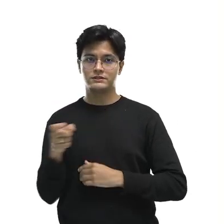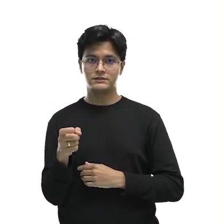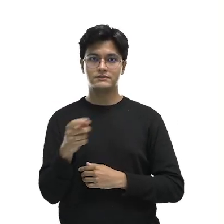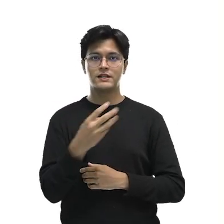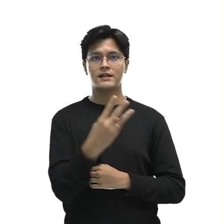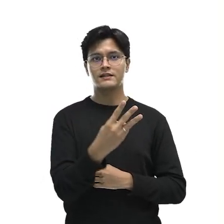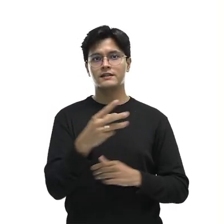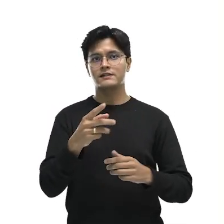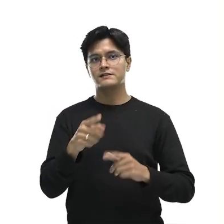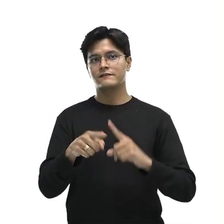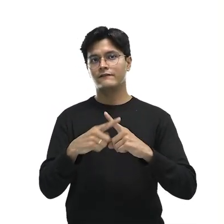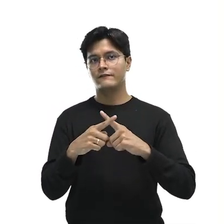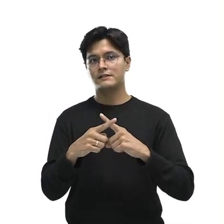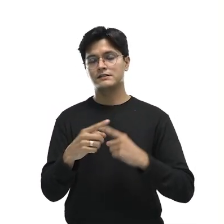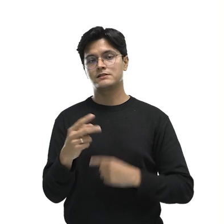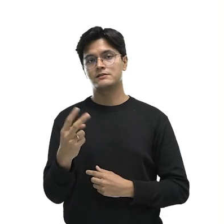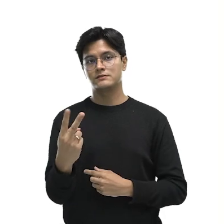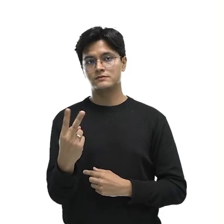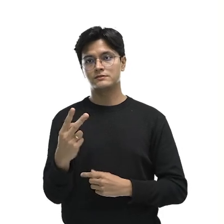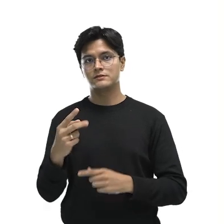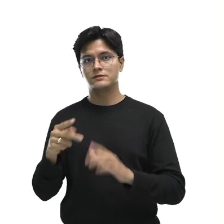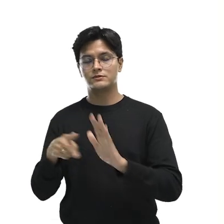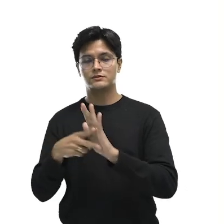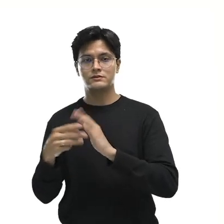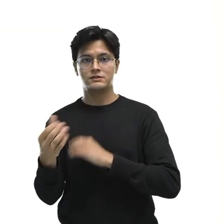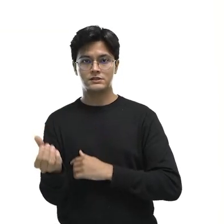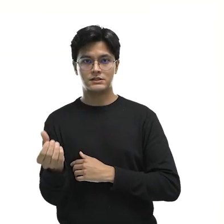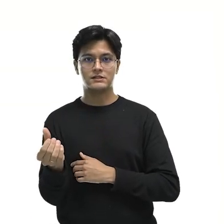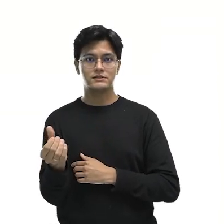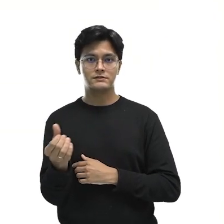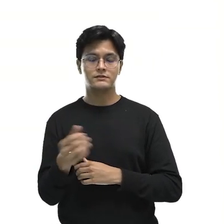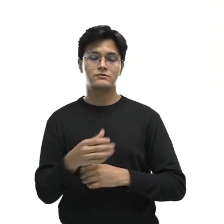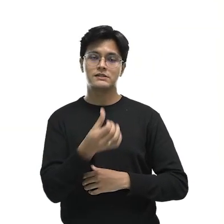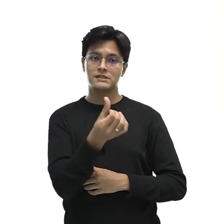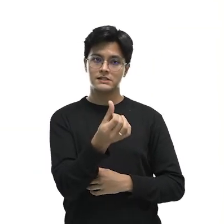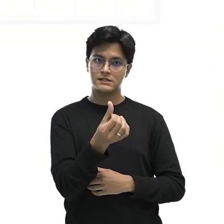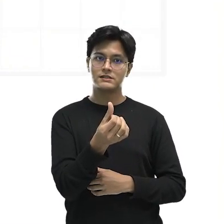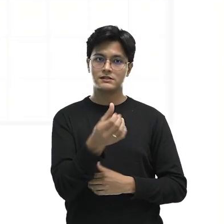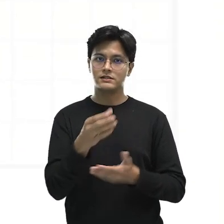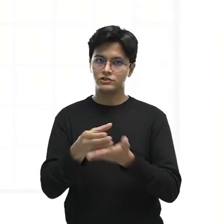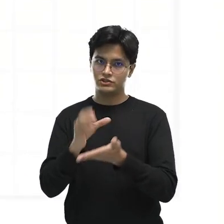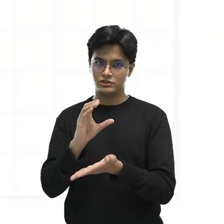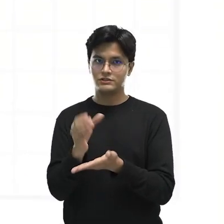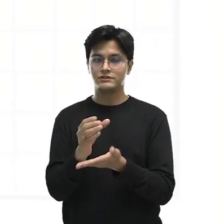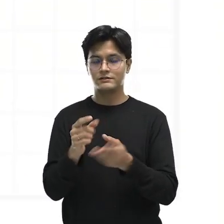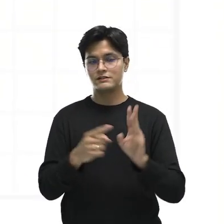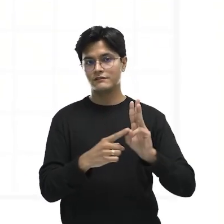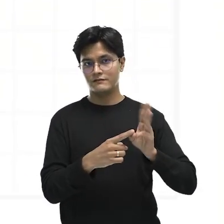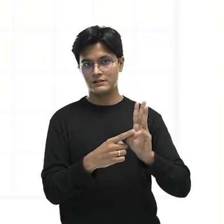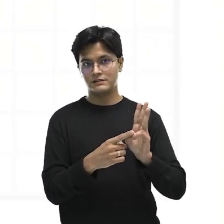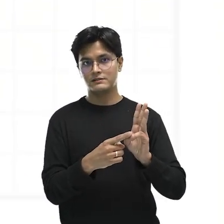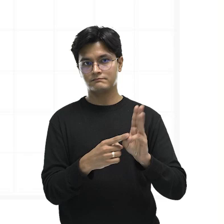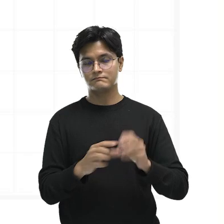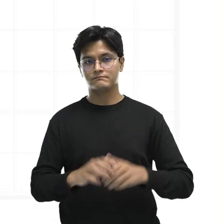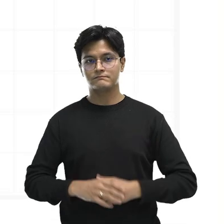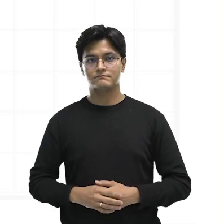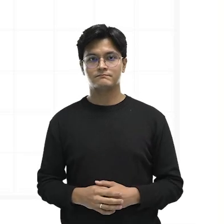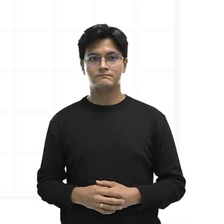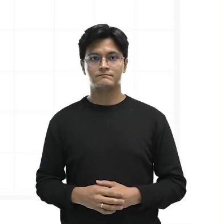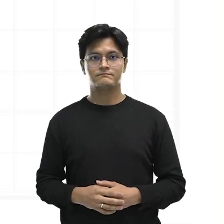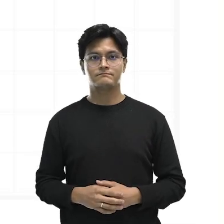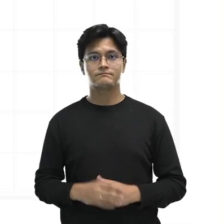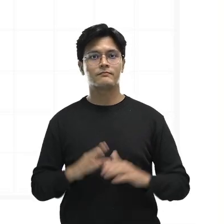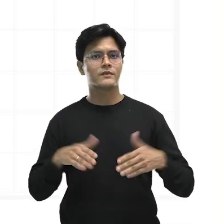é igual a 6. Aí está, 6 xícaras de farinha, conforme a gente já havia analisado lá no início, tá